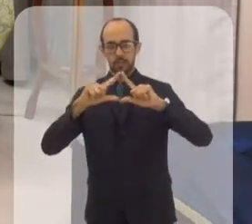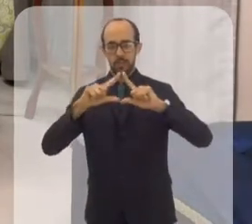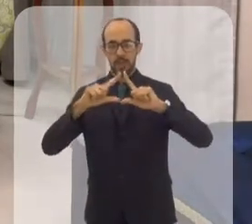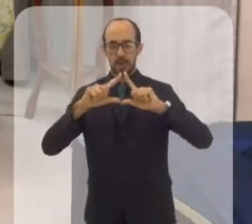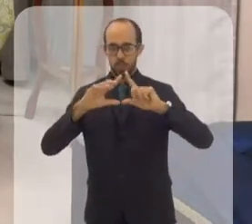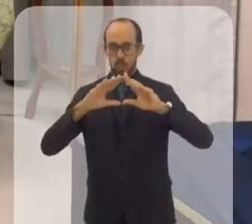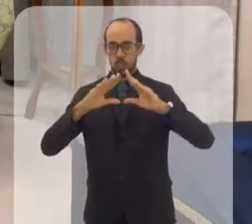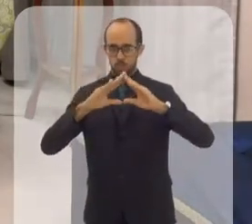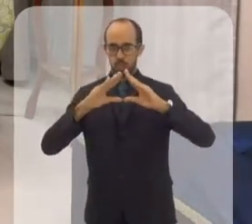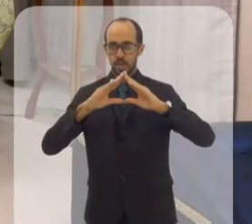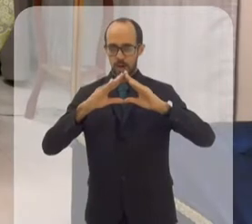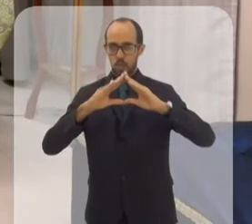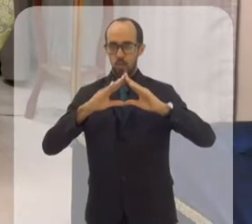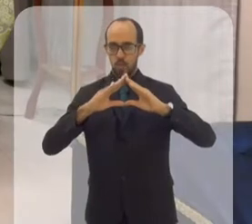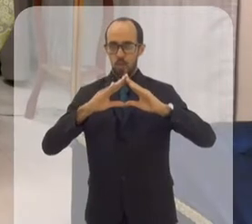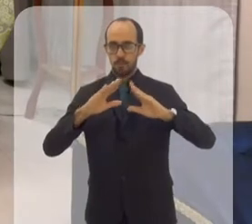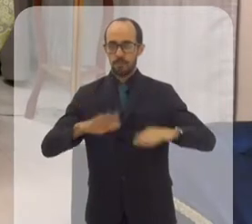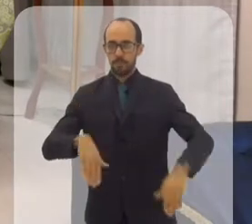né? Gente, eu vou chegar lá.